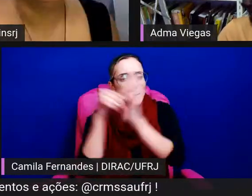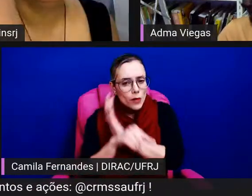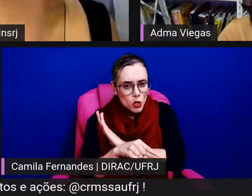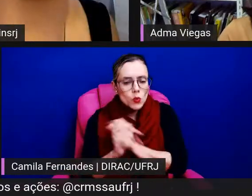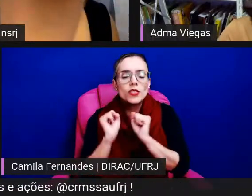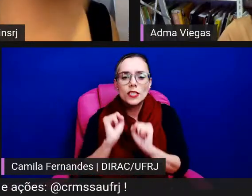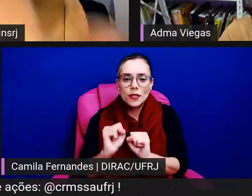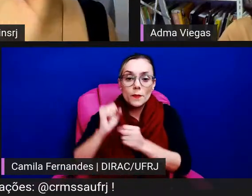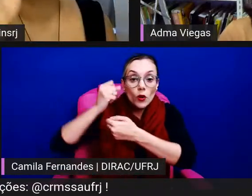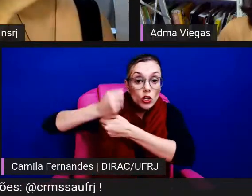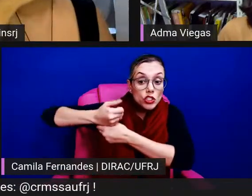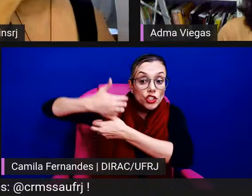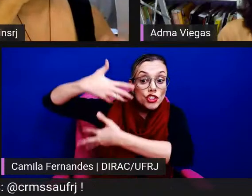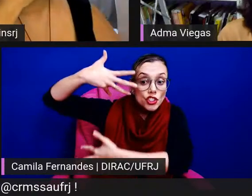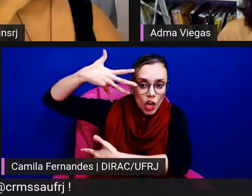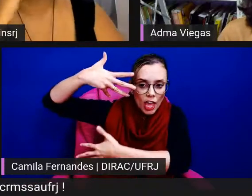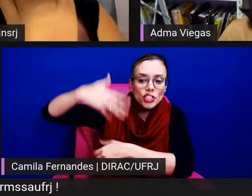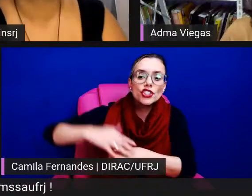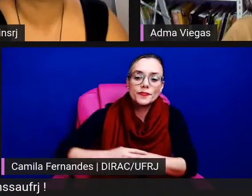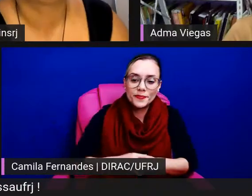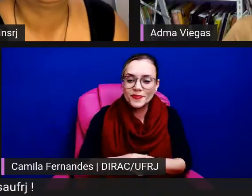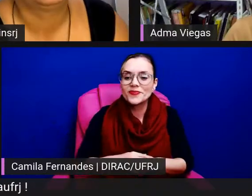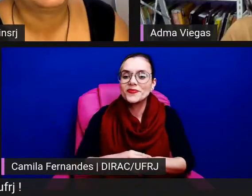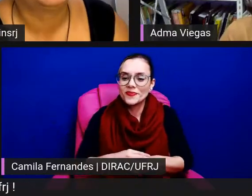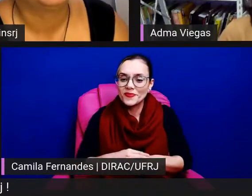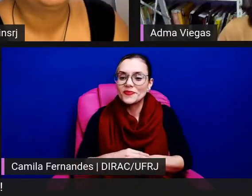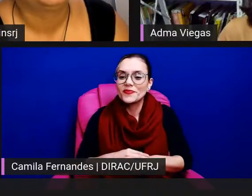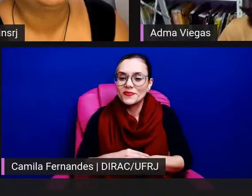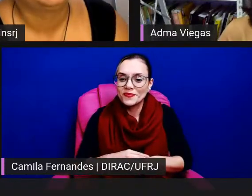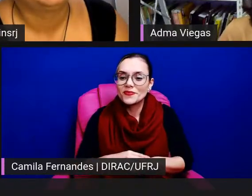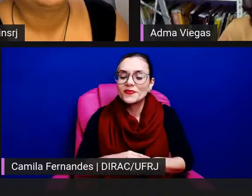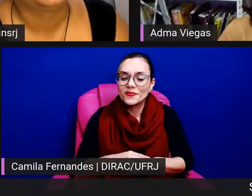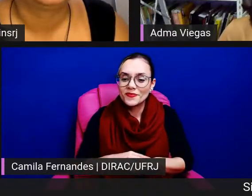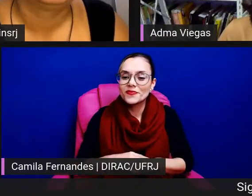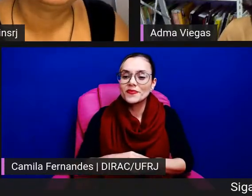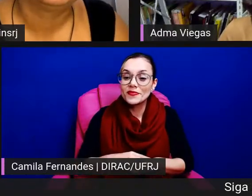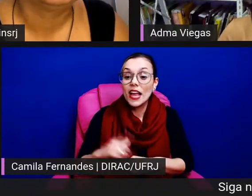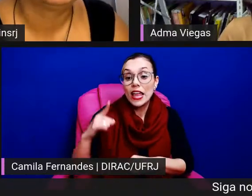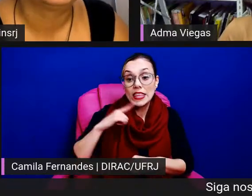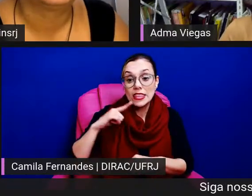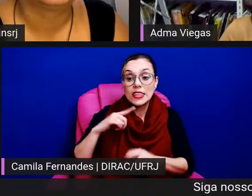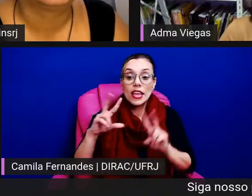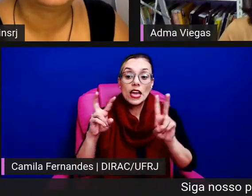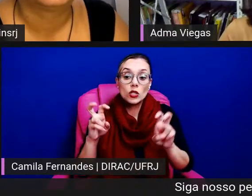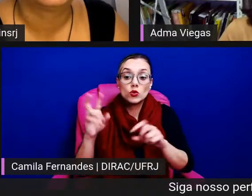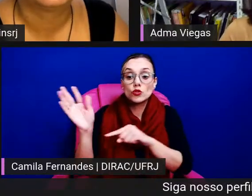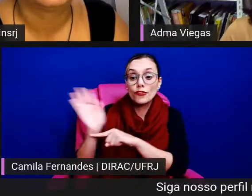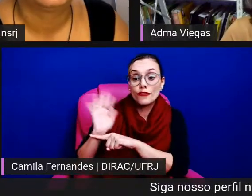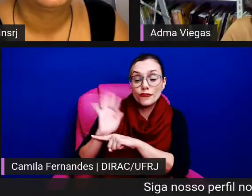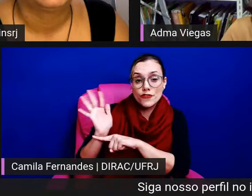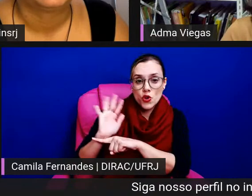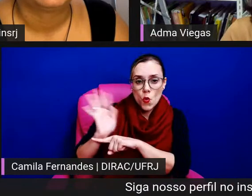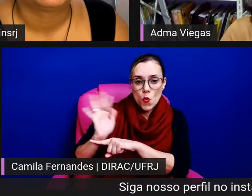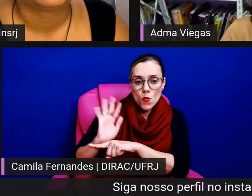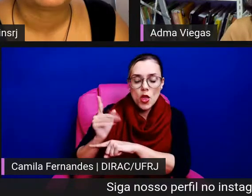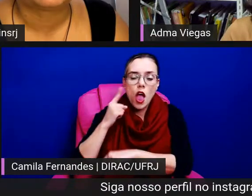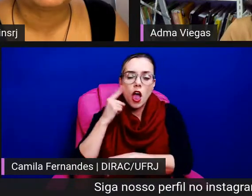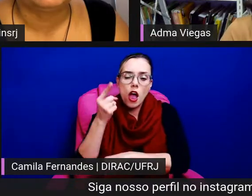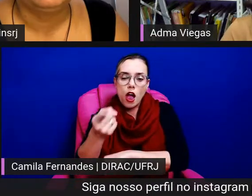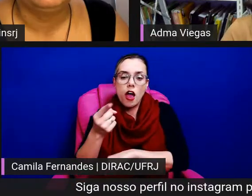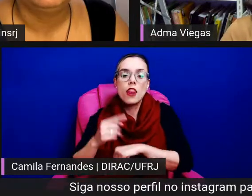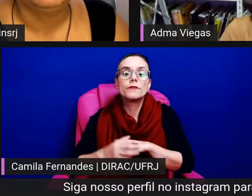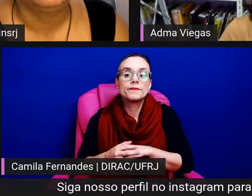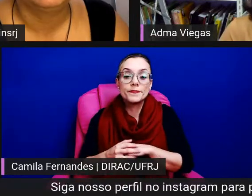aqui para a Camila sobre o filme, né? Qual se você achou assim que o filme